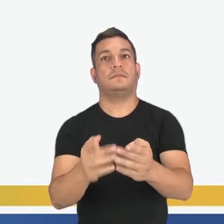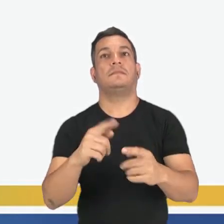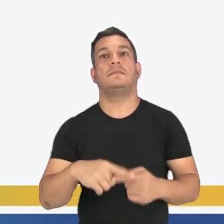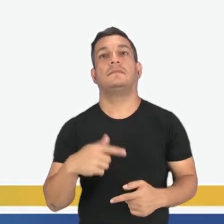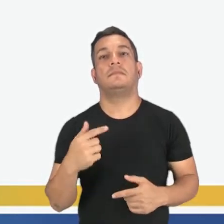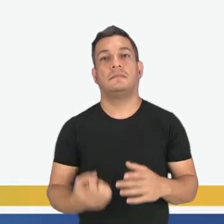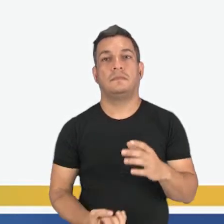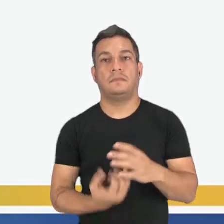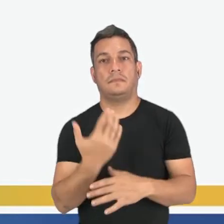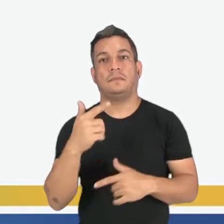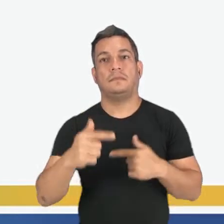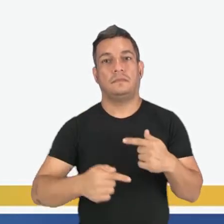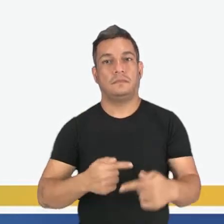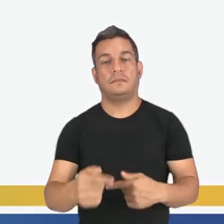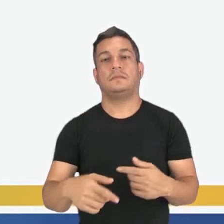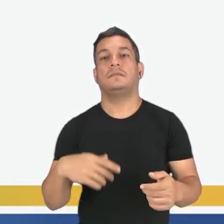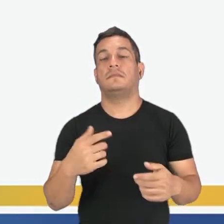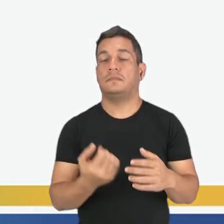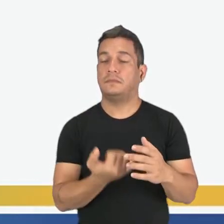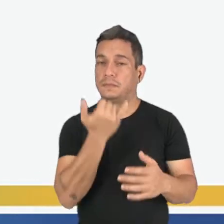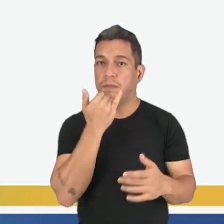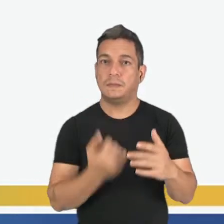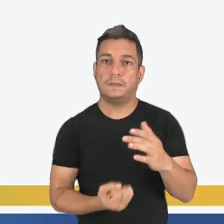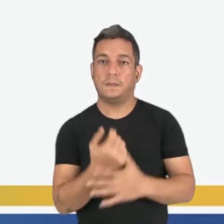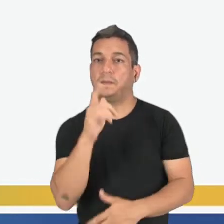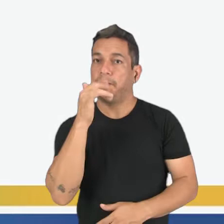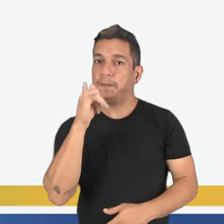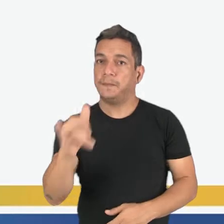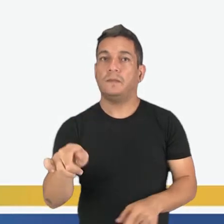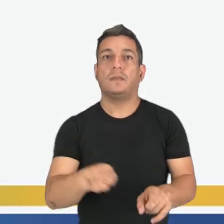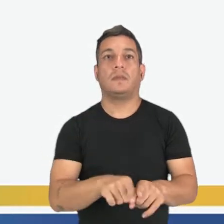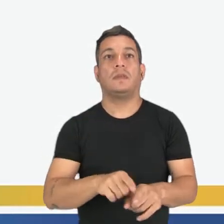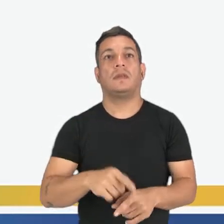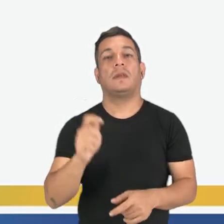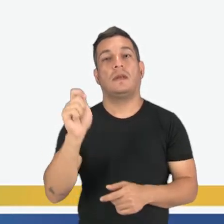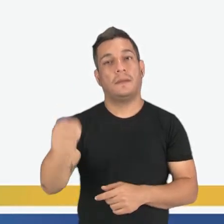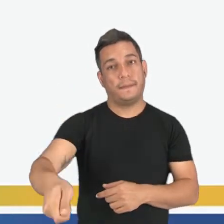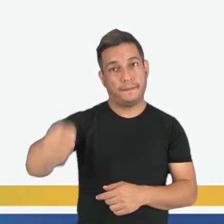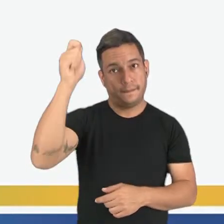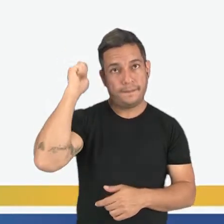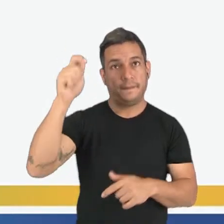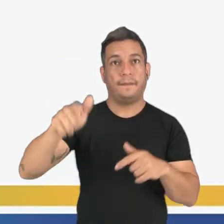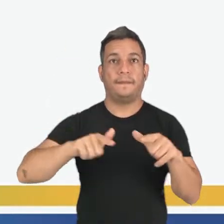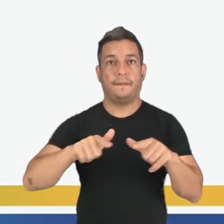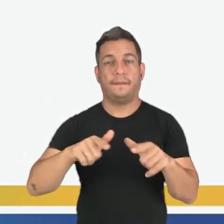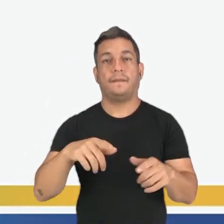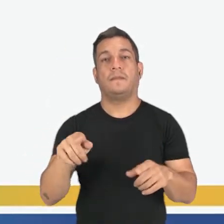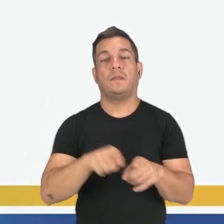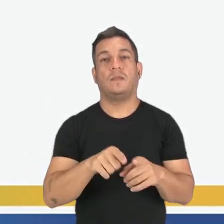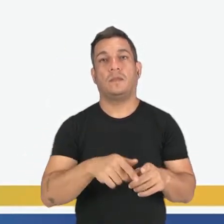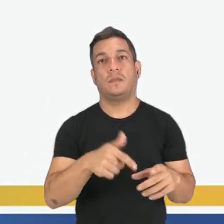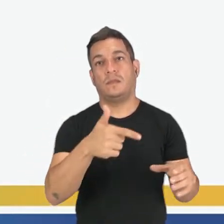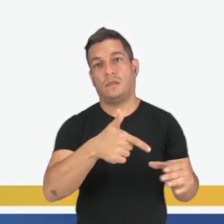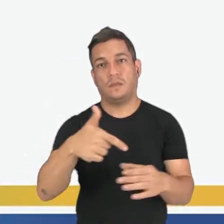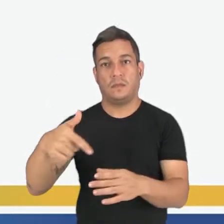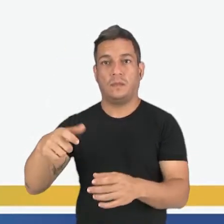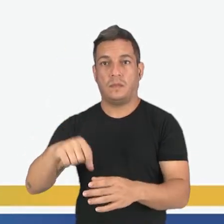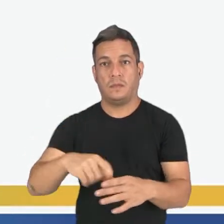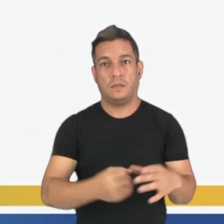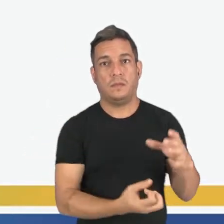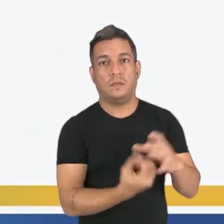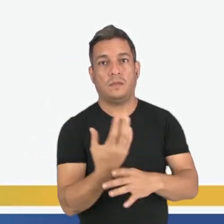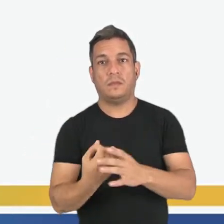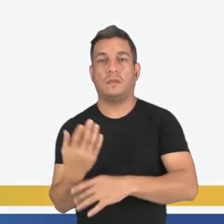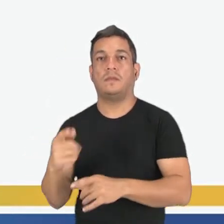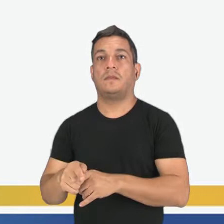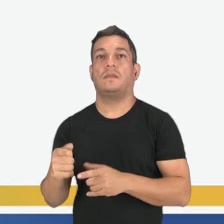para navegação, geração de energia, atividade pesqueira, irrigação das áreas agrícolas,